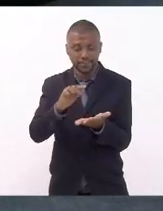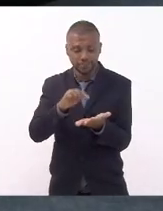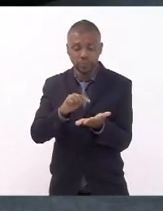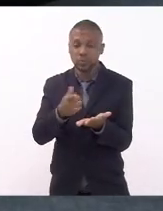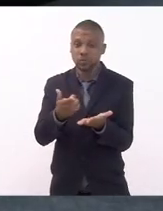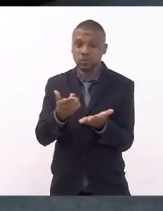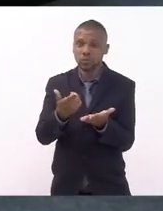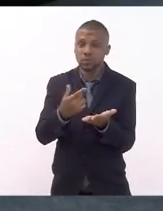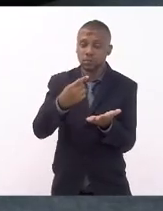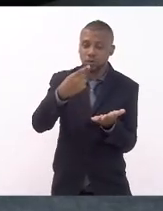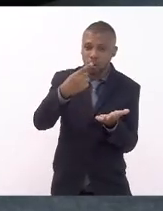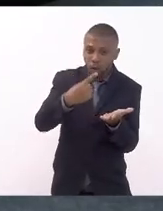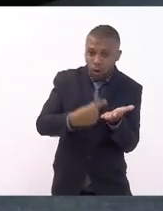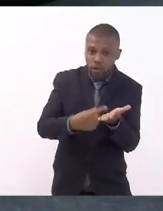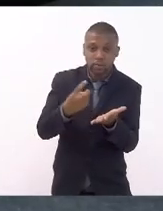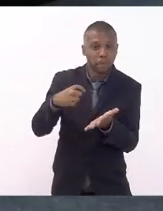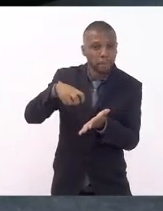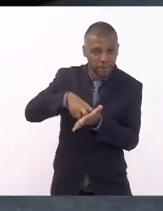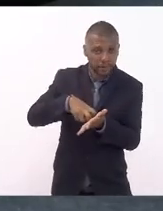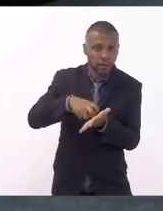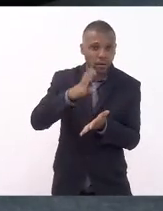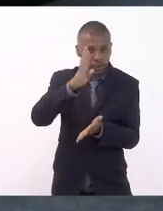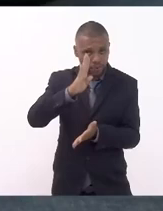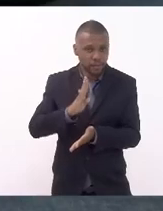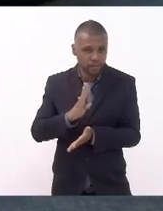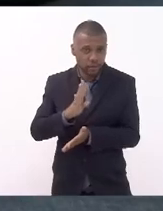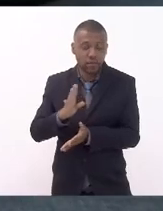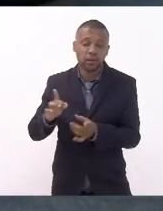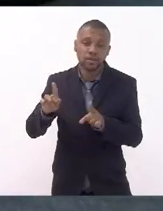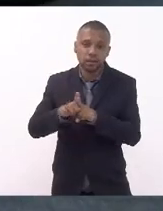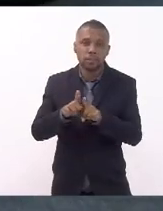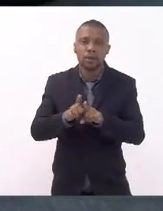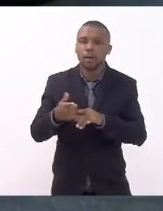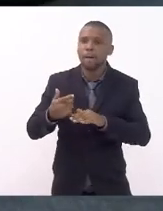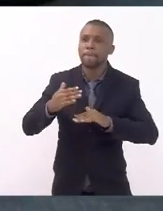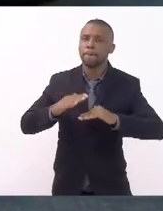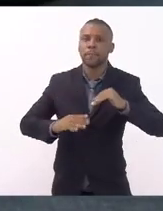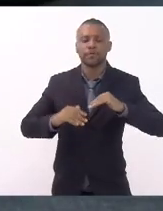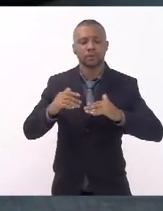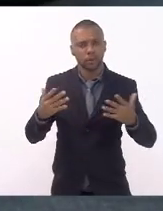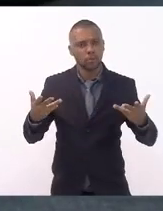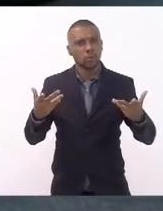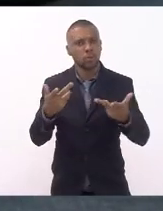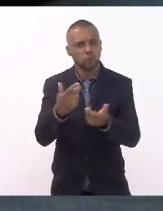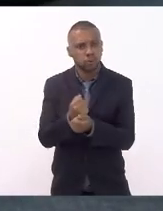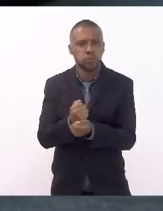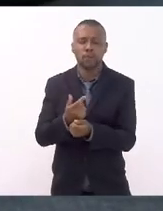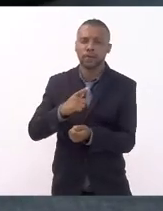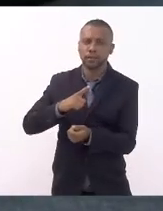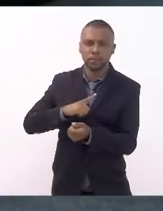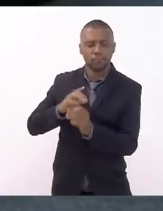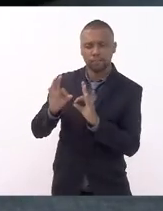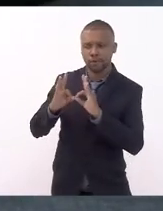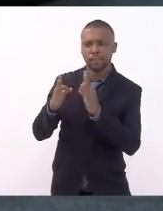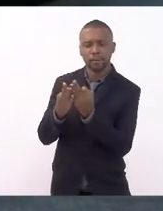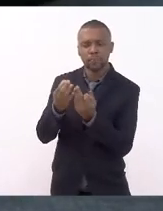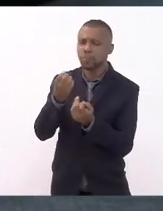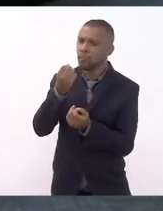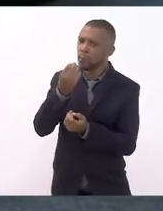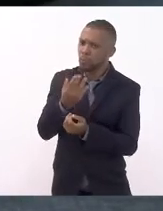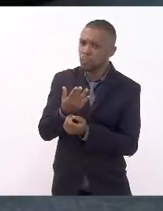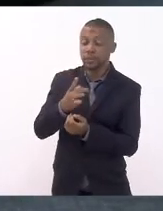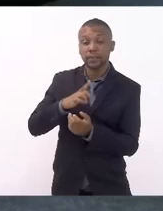isso e por outros motivos, além de ser um excelente delegado de polícia, é um pai de família, é uma pessoa com